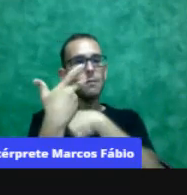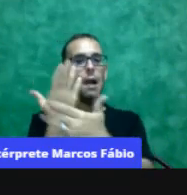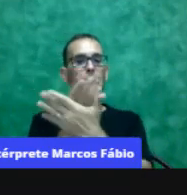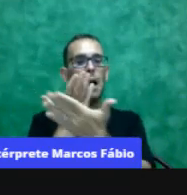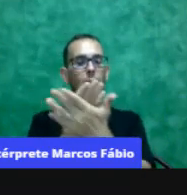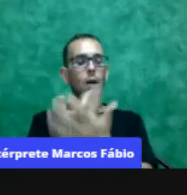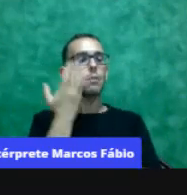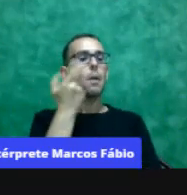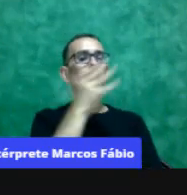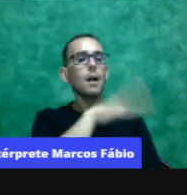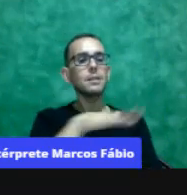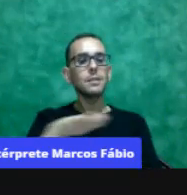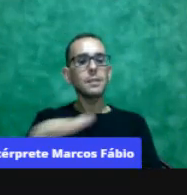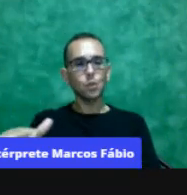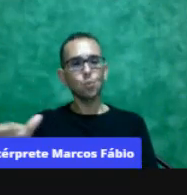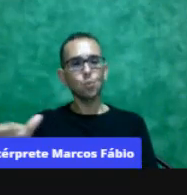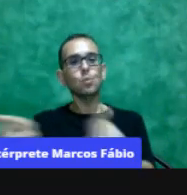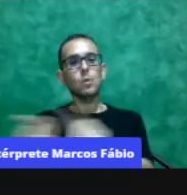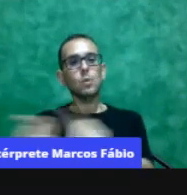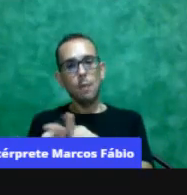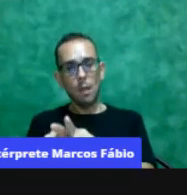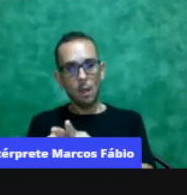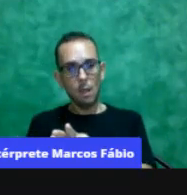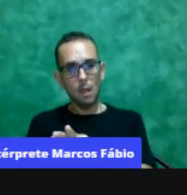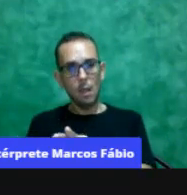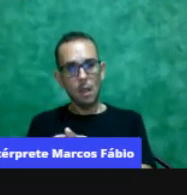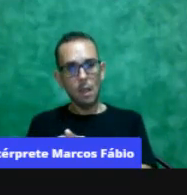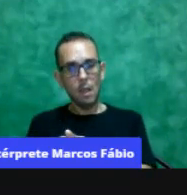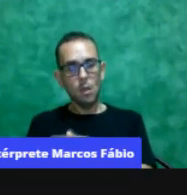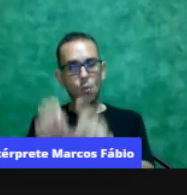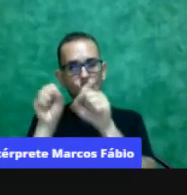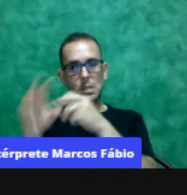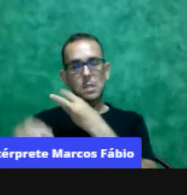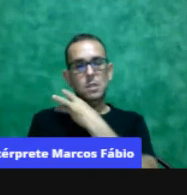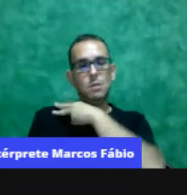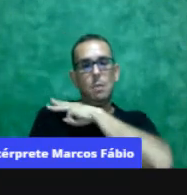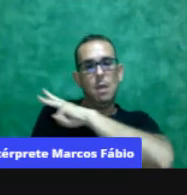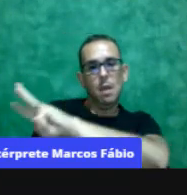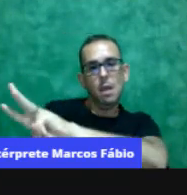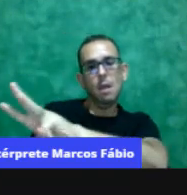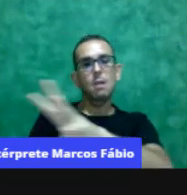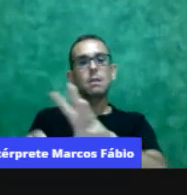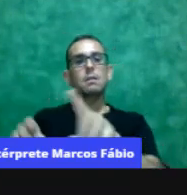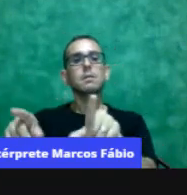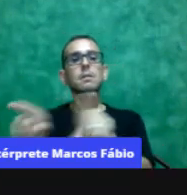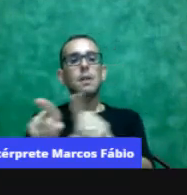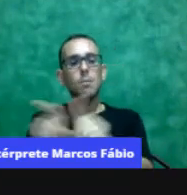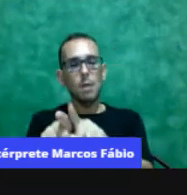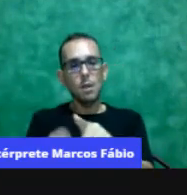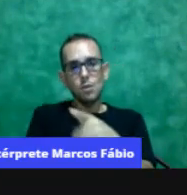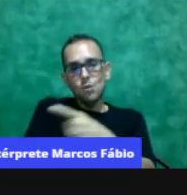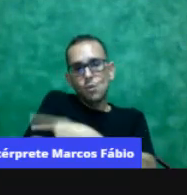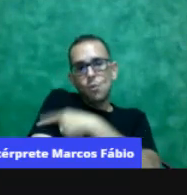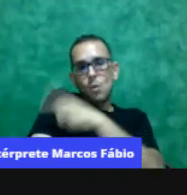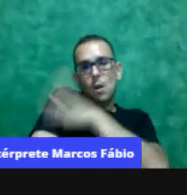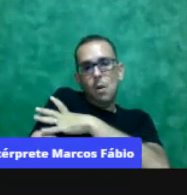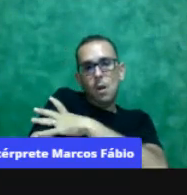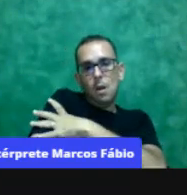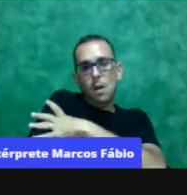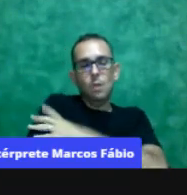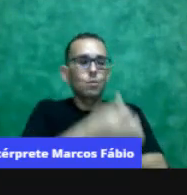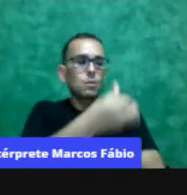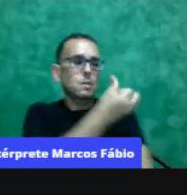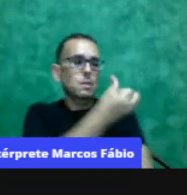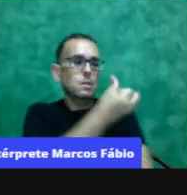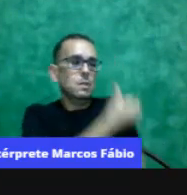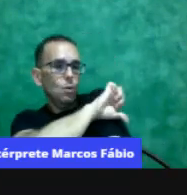educação infantil, quanto para ensino médio, de 1 a 4, do 6º ao